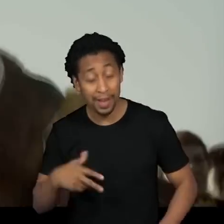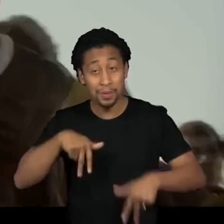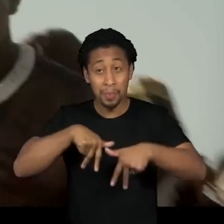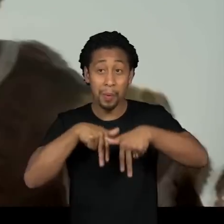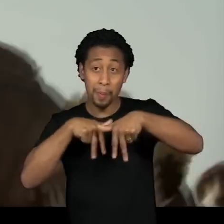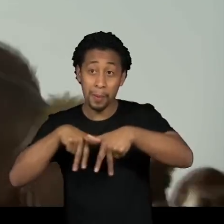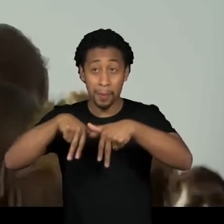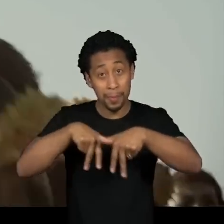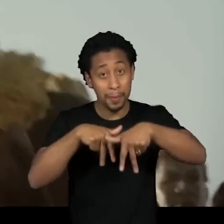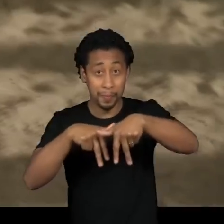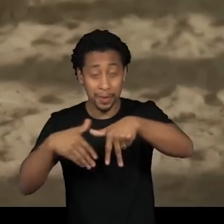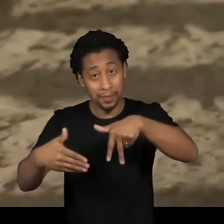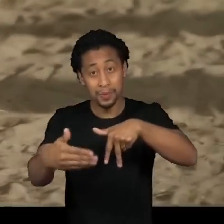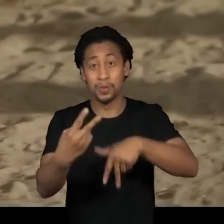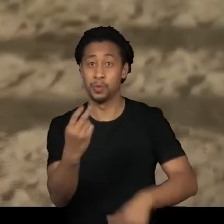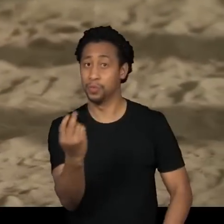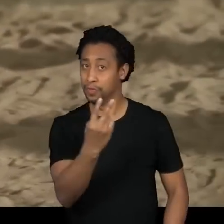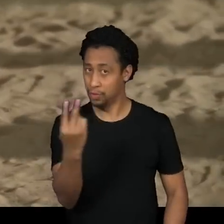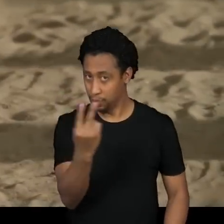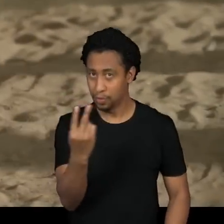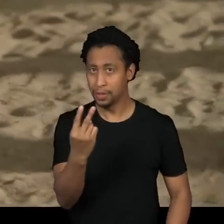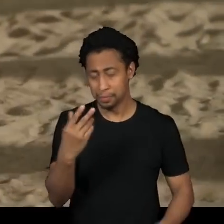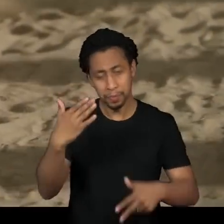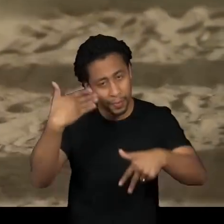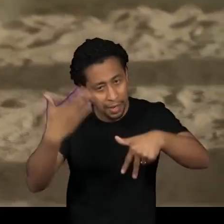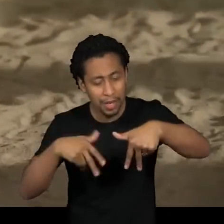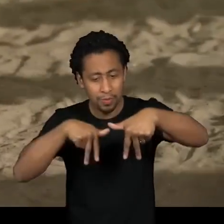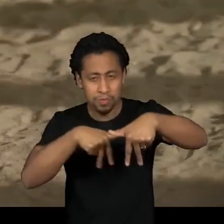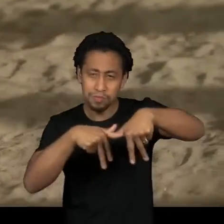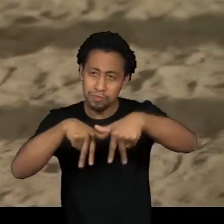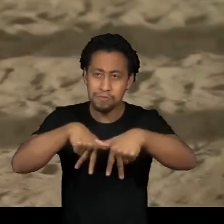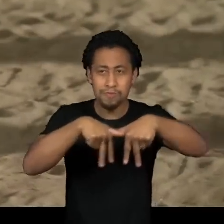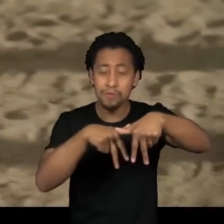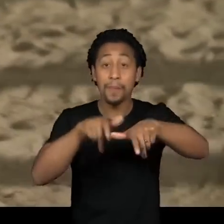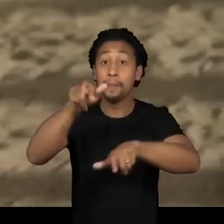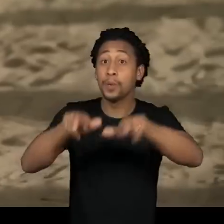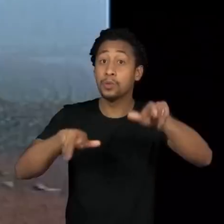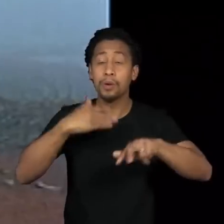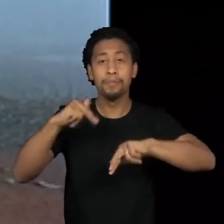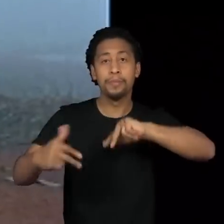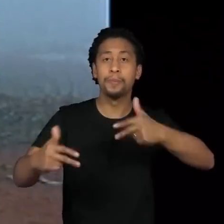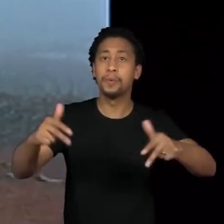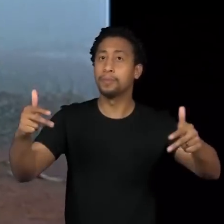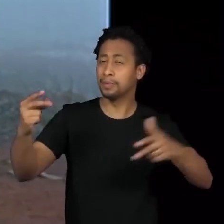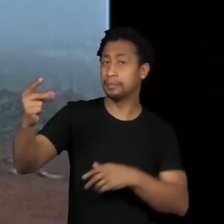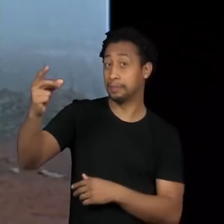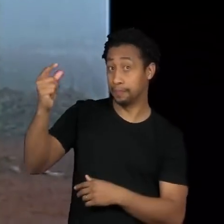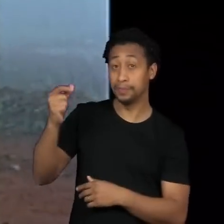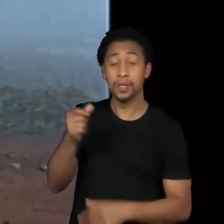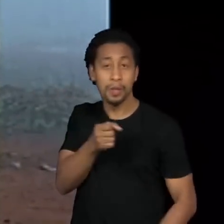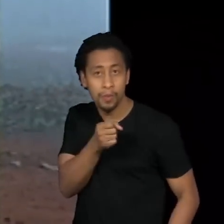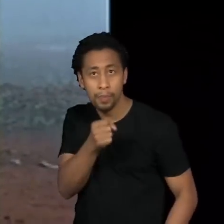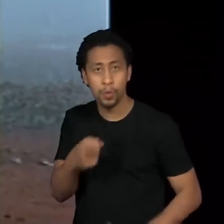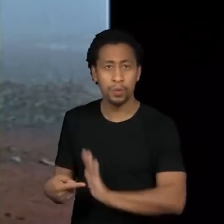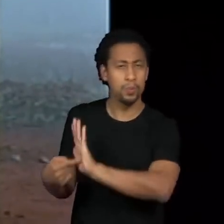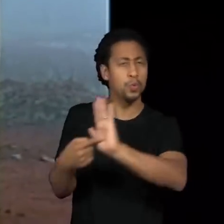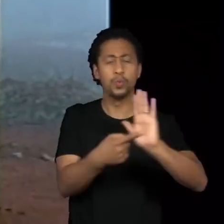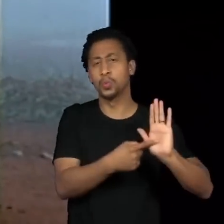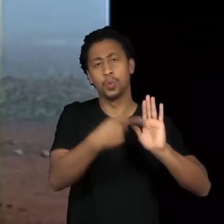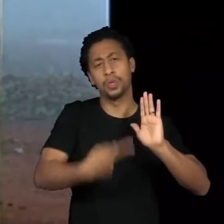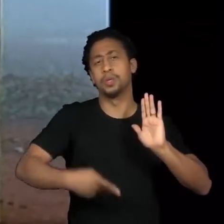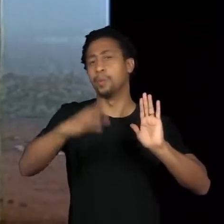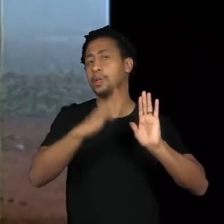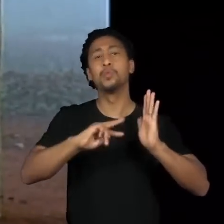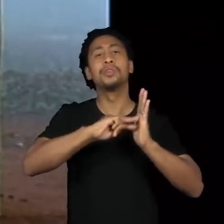de 2022, uma honra concedida a mortos ilustres. Ele revelou ao Brasil o